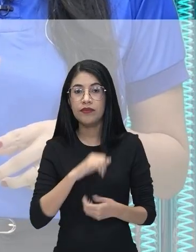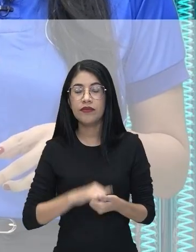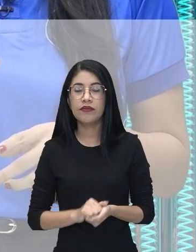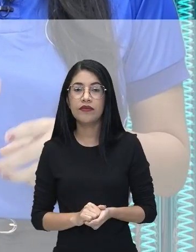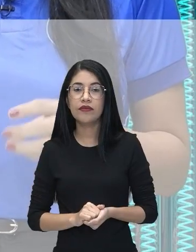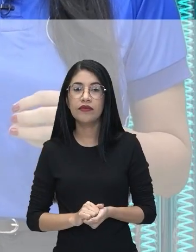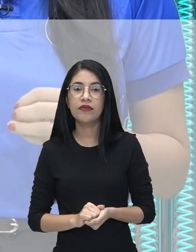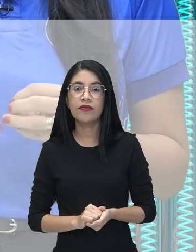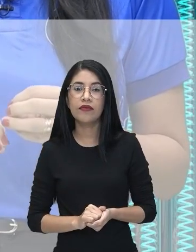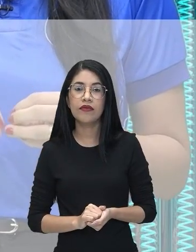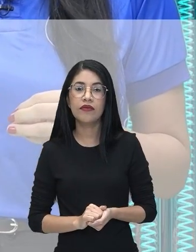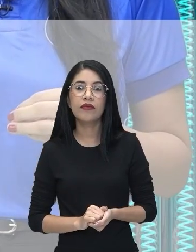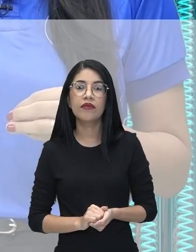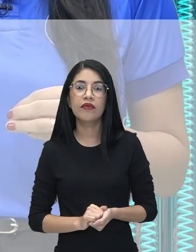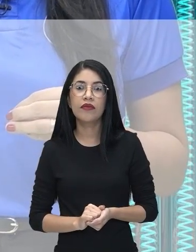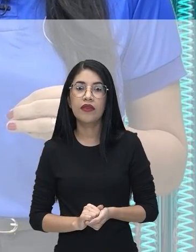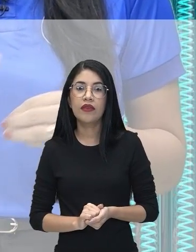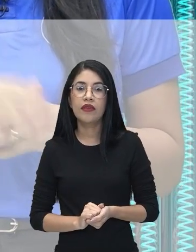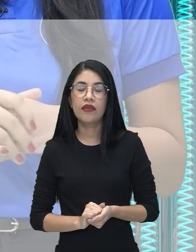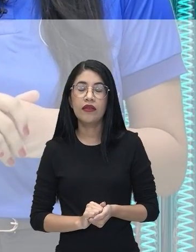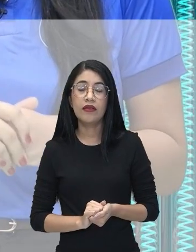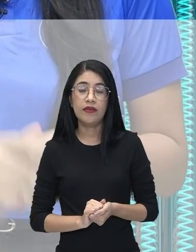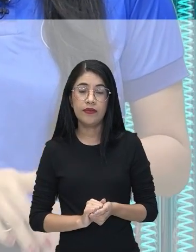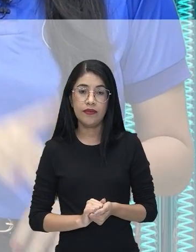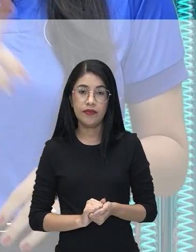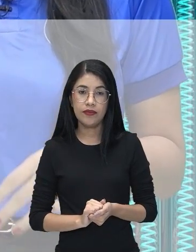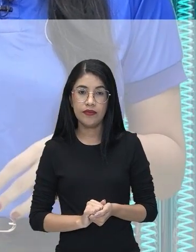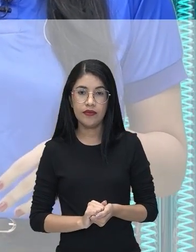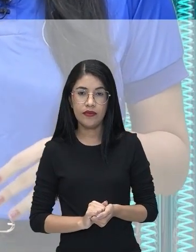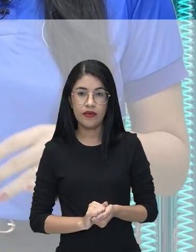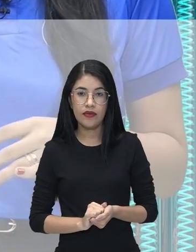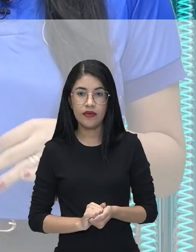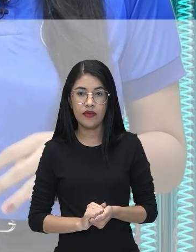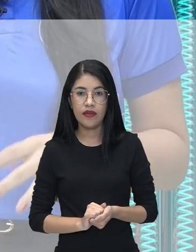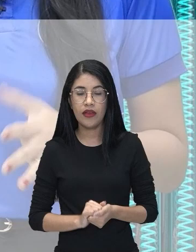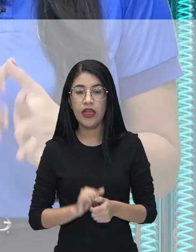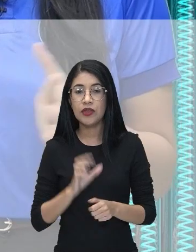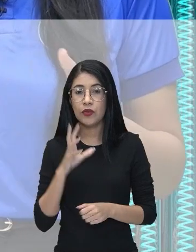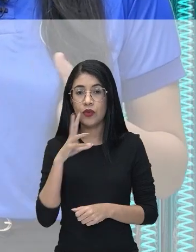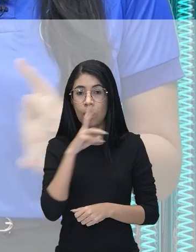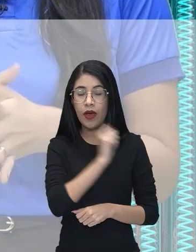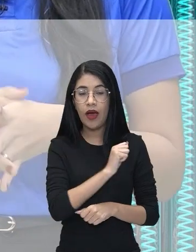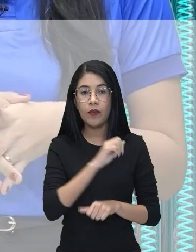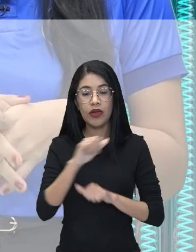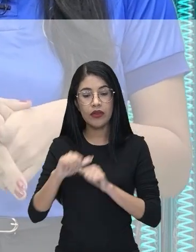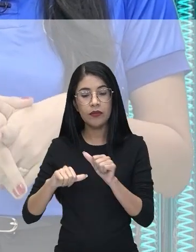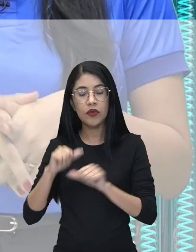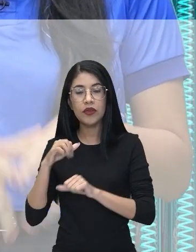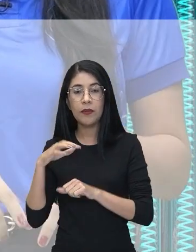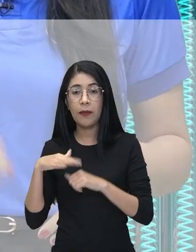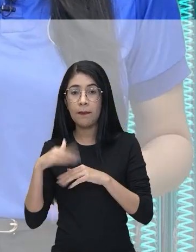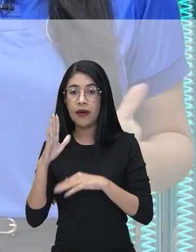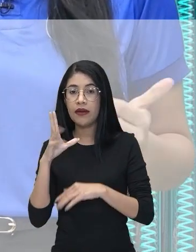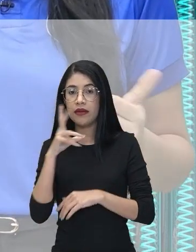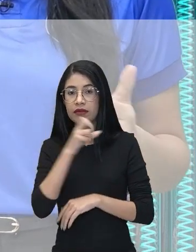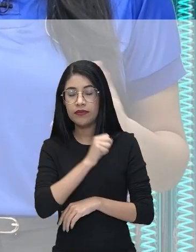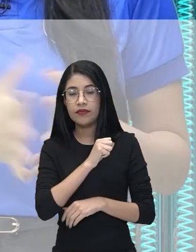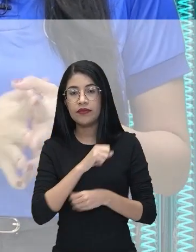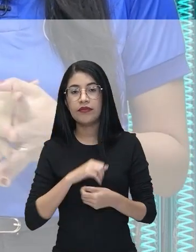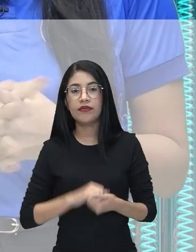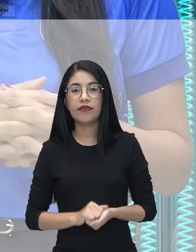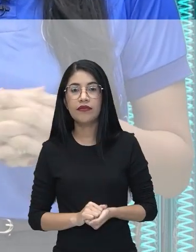é rápido, mas quando eu acrescento esse sufixo, a palavra muda para o mais rápido. Ok? Temos